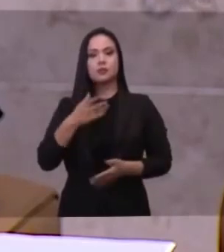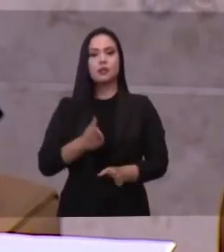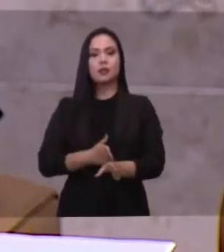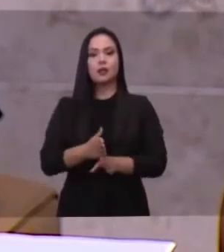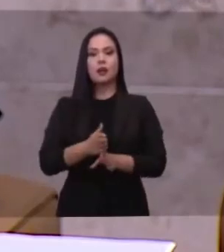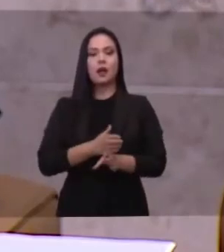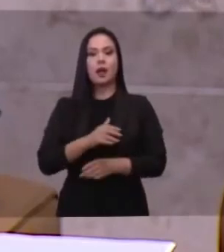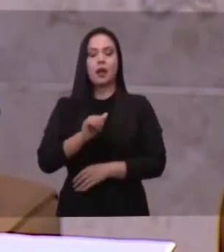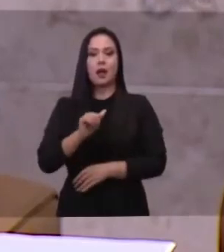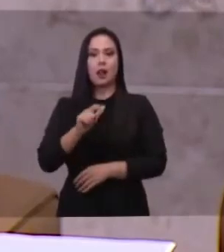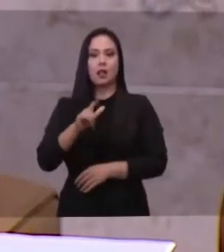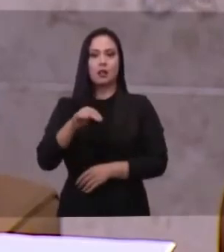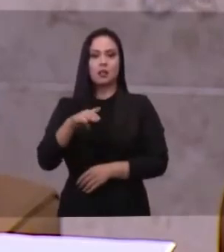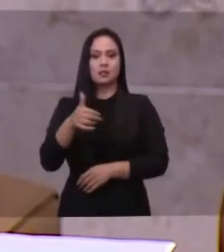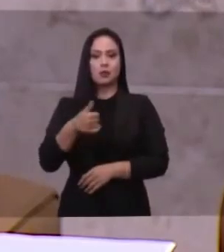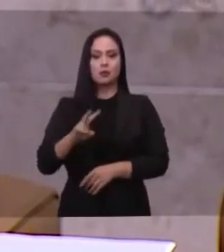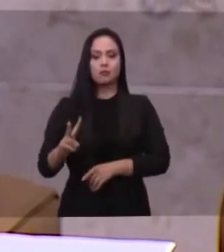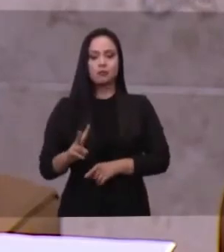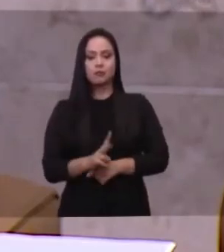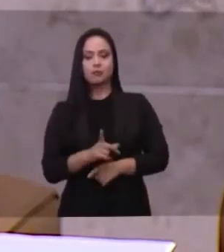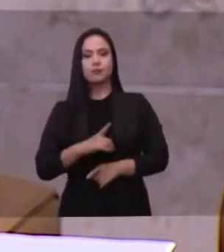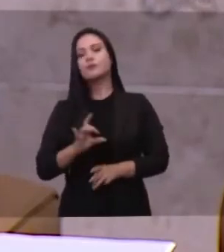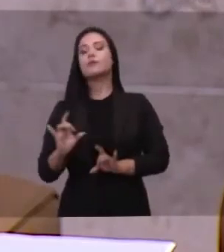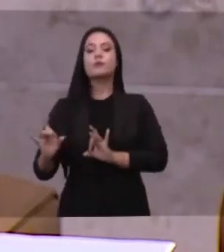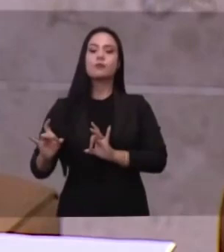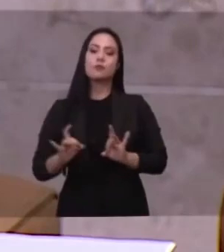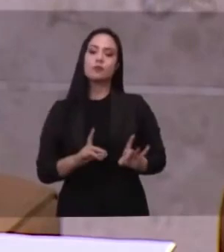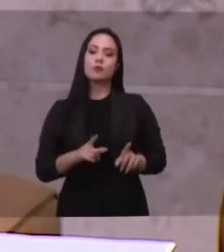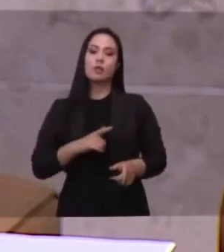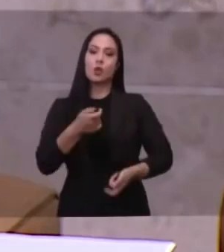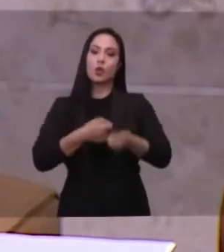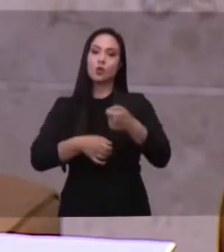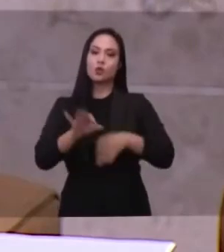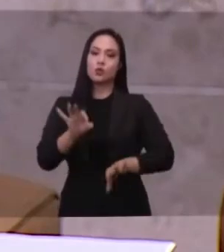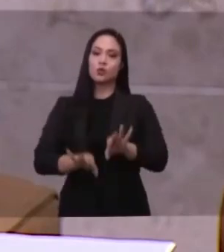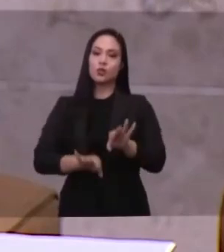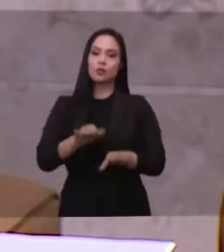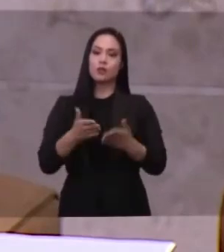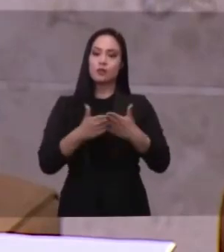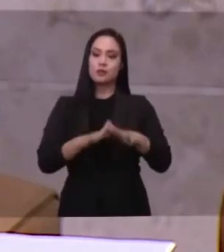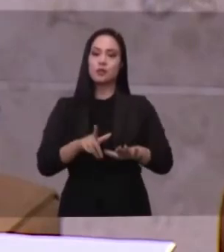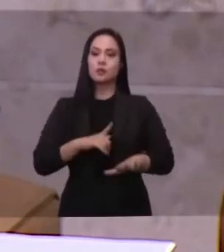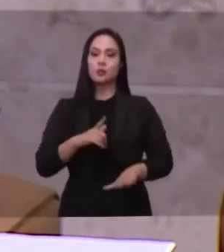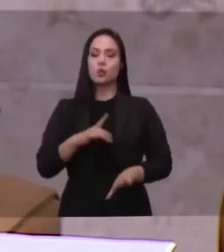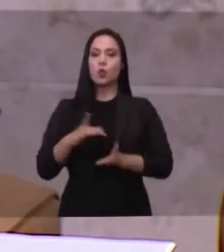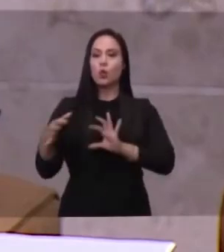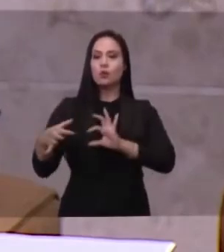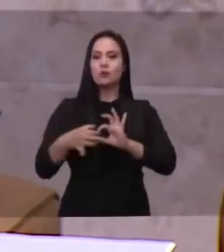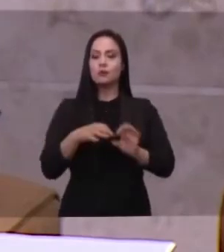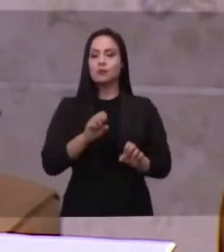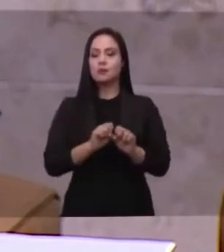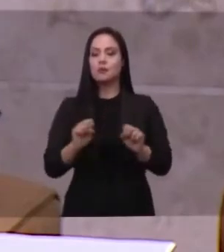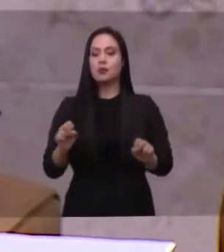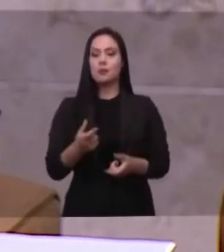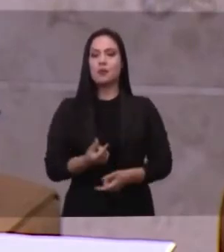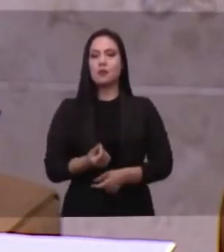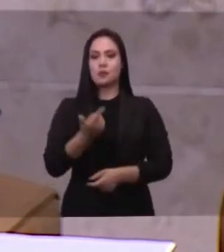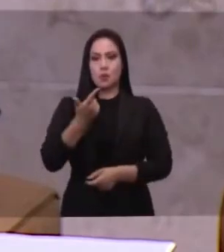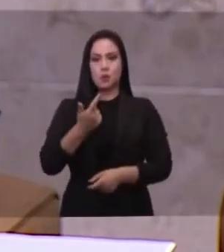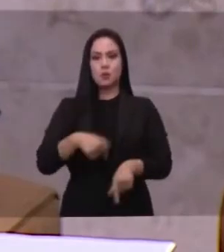alienação fiduciária de imóvel relativo aos negócios jurídicos firmados no contexto do sistema